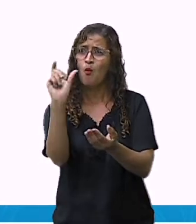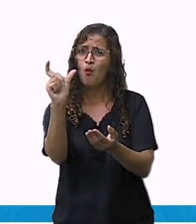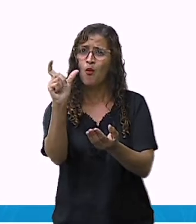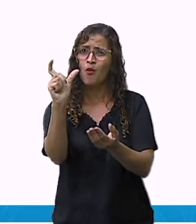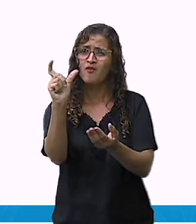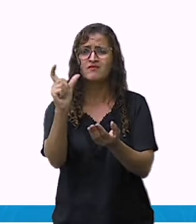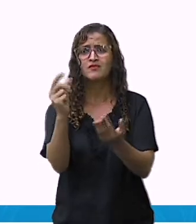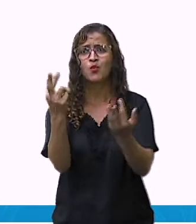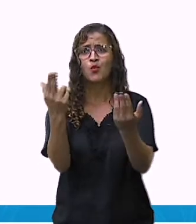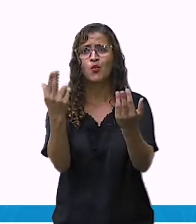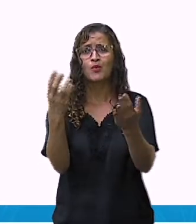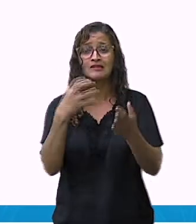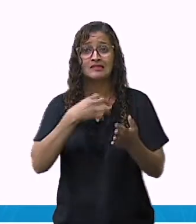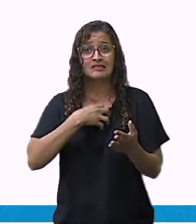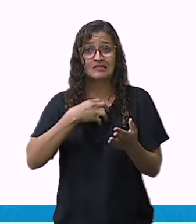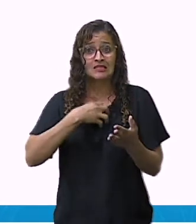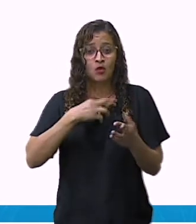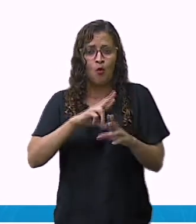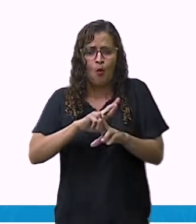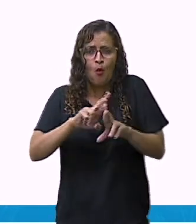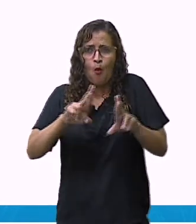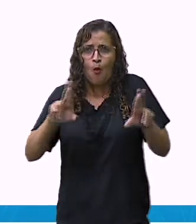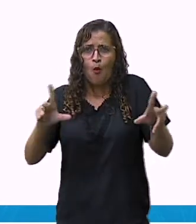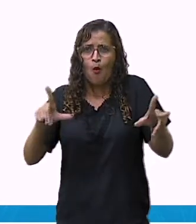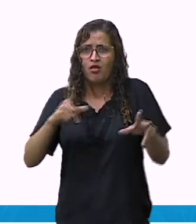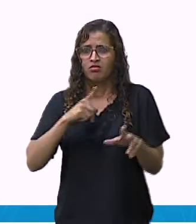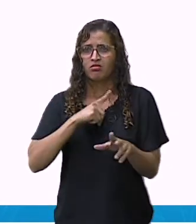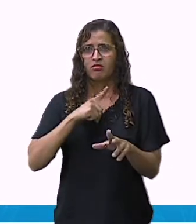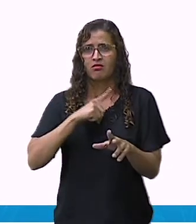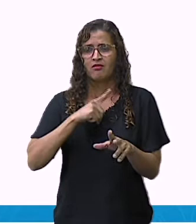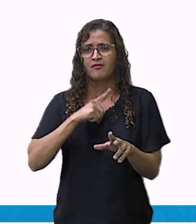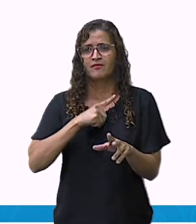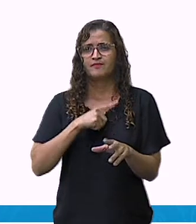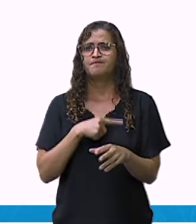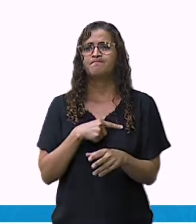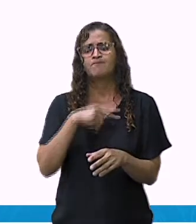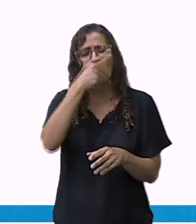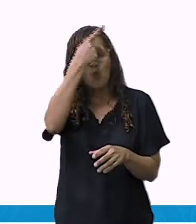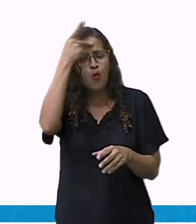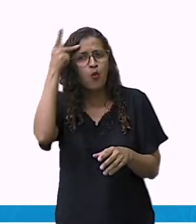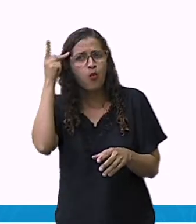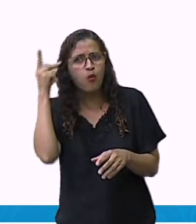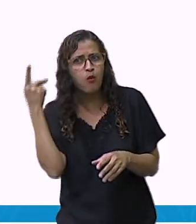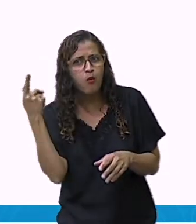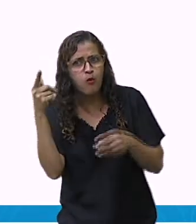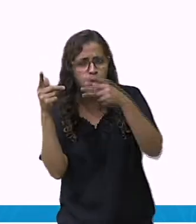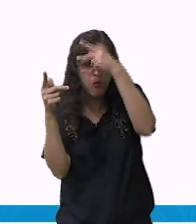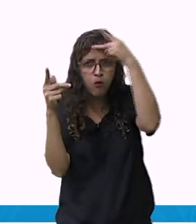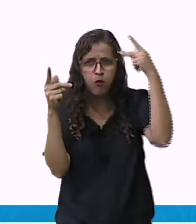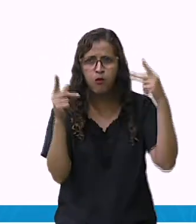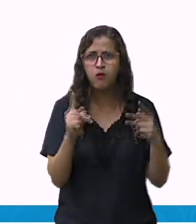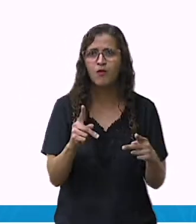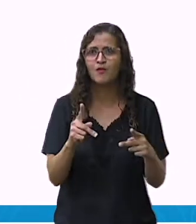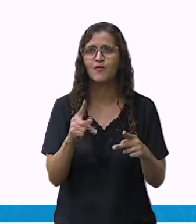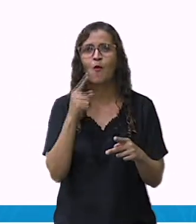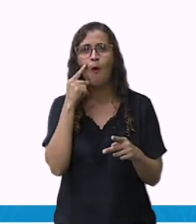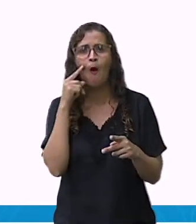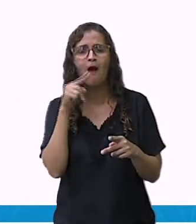diferente. Então, vejamos. A. Muita gente gosta de